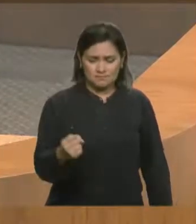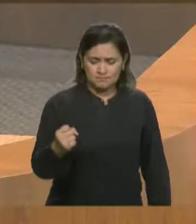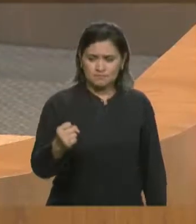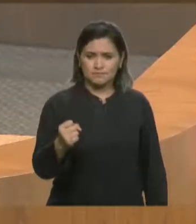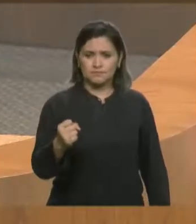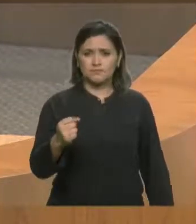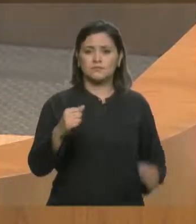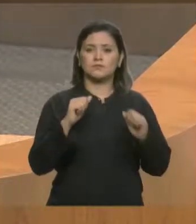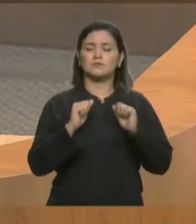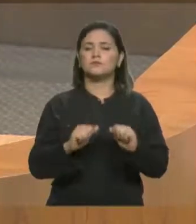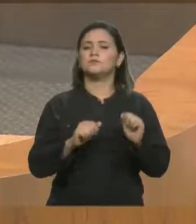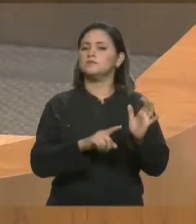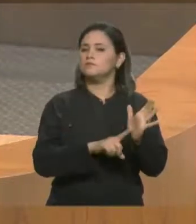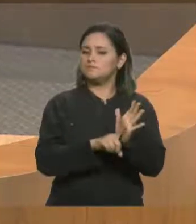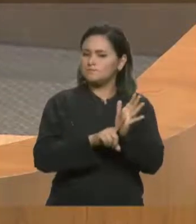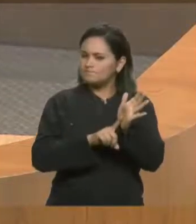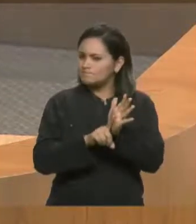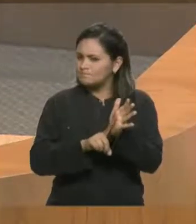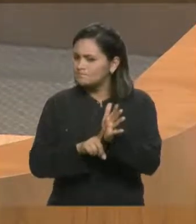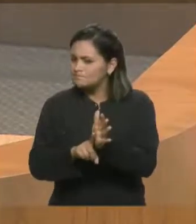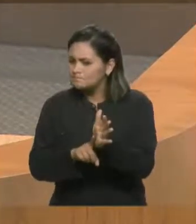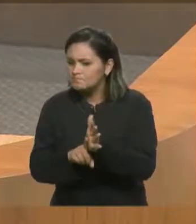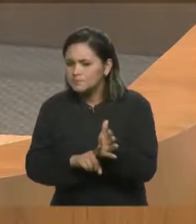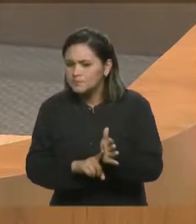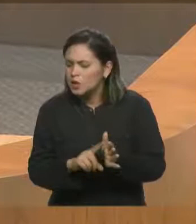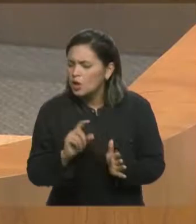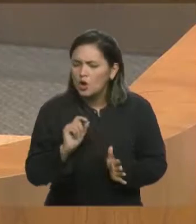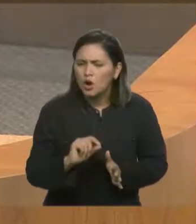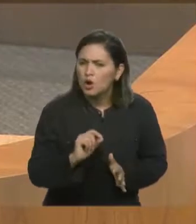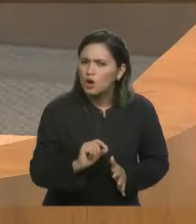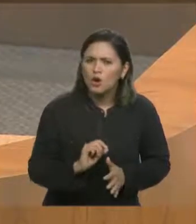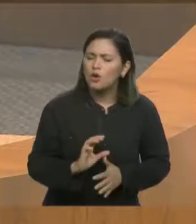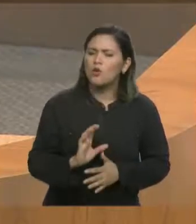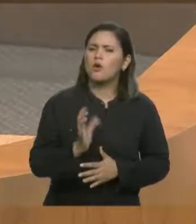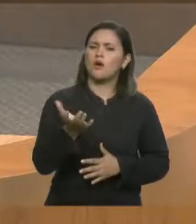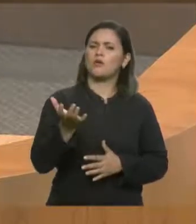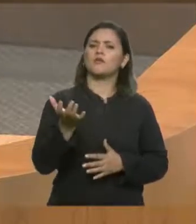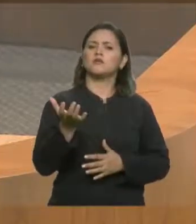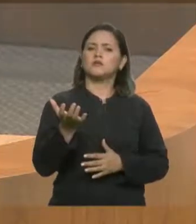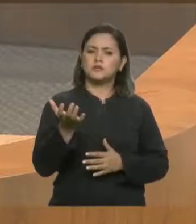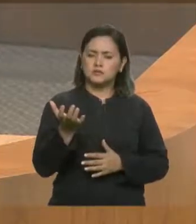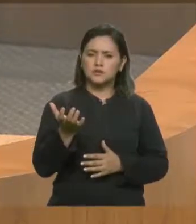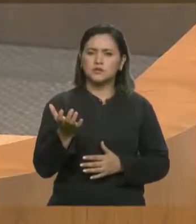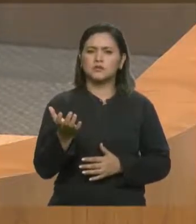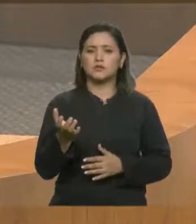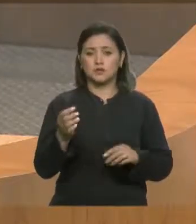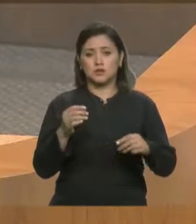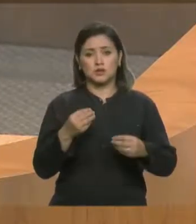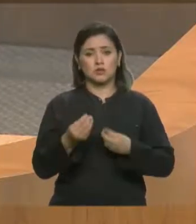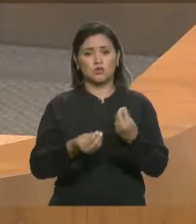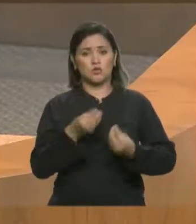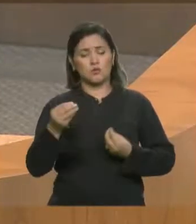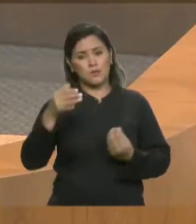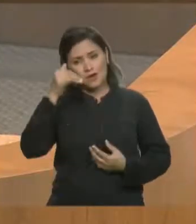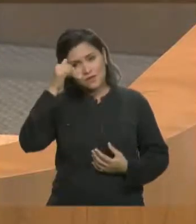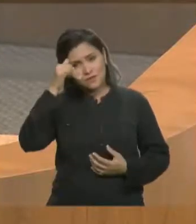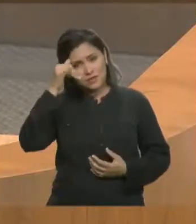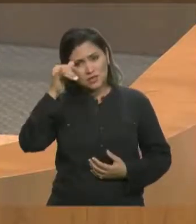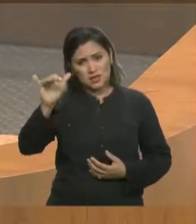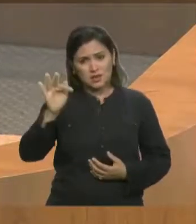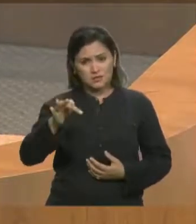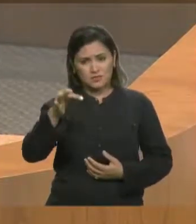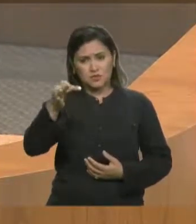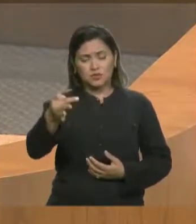fosse investigado e medidas fossem tomadas de forma preventiva para não ocorrer o